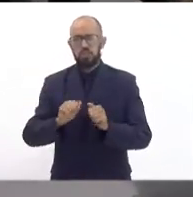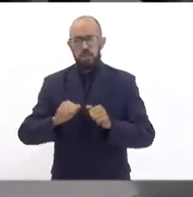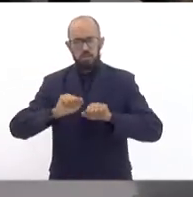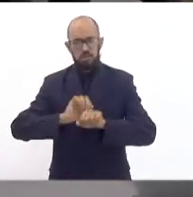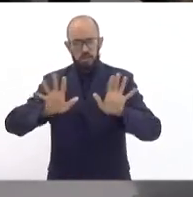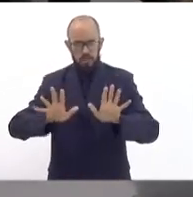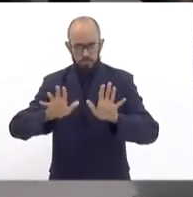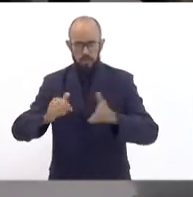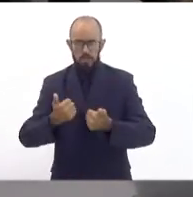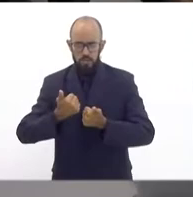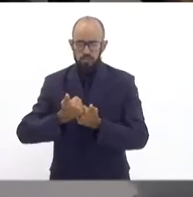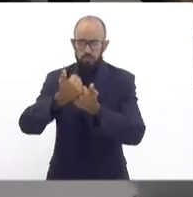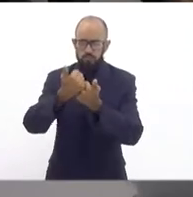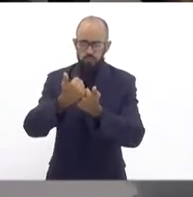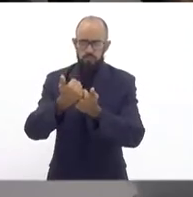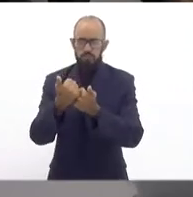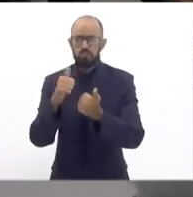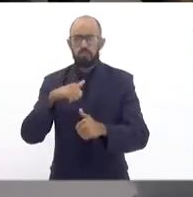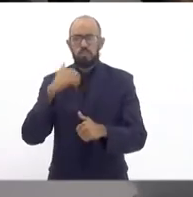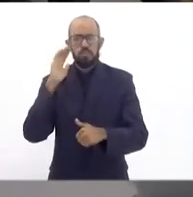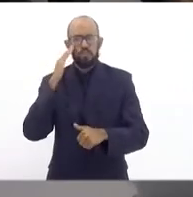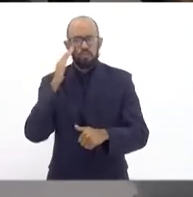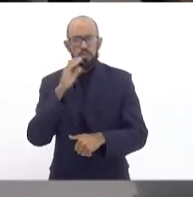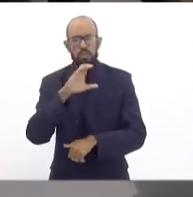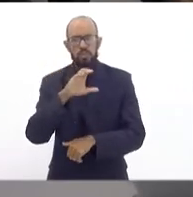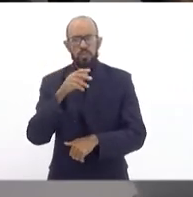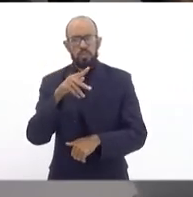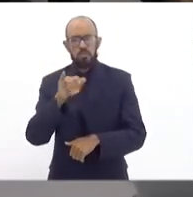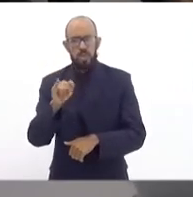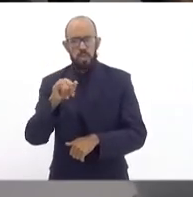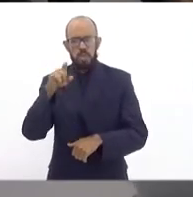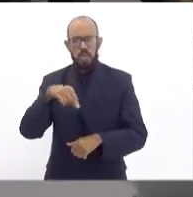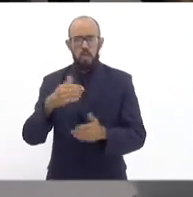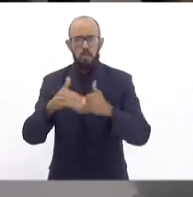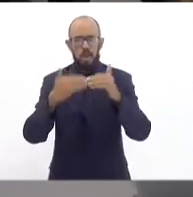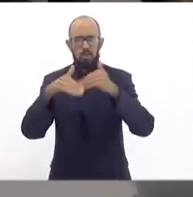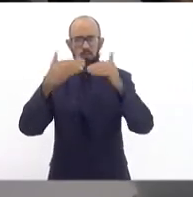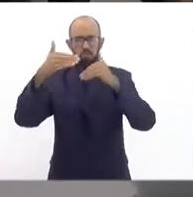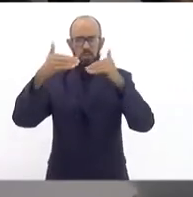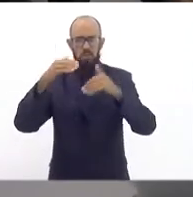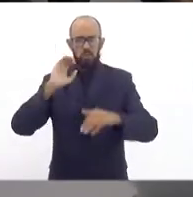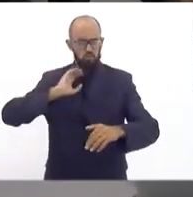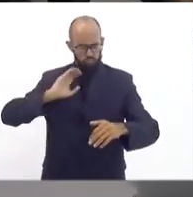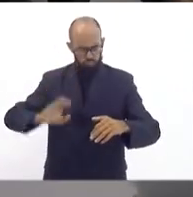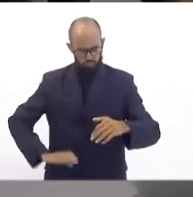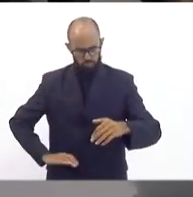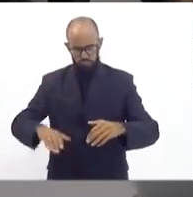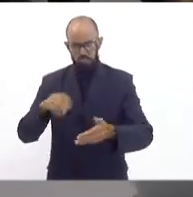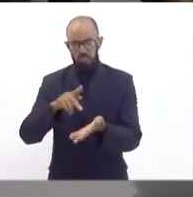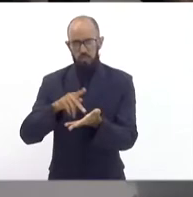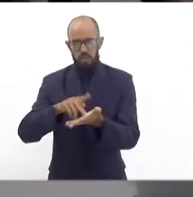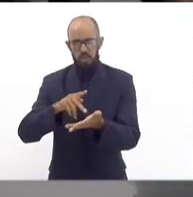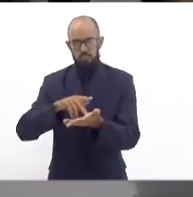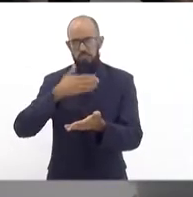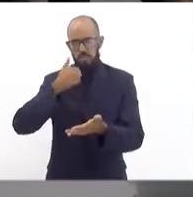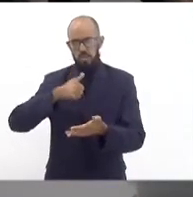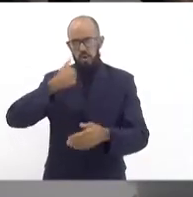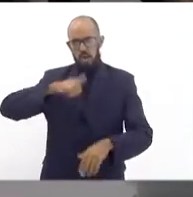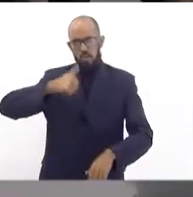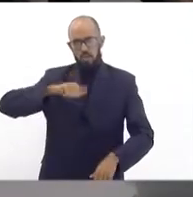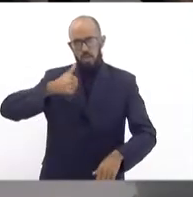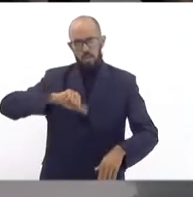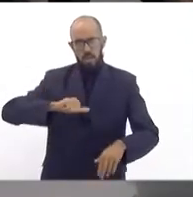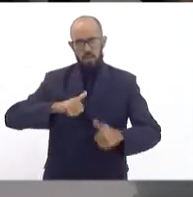que essa CPI é um avanço civilizatório no sentido de realmente melhorar a qualidade do serviço